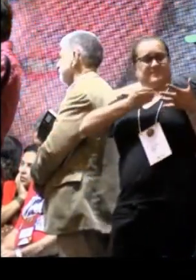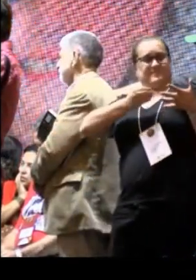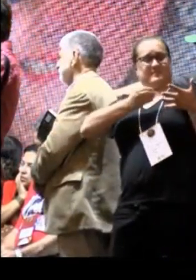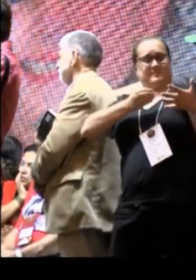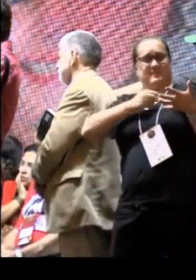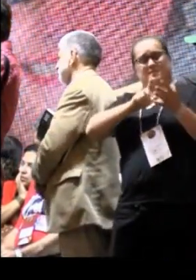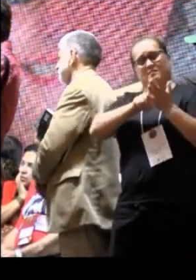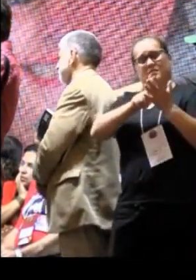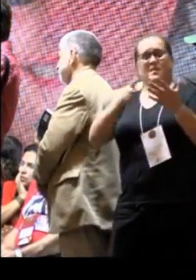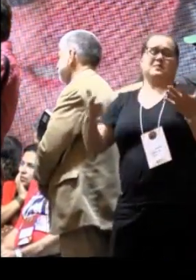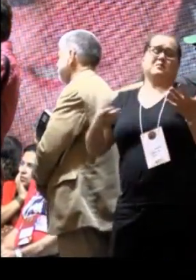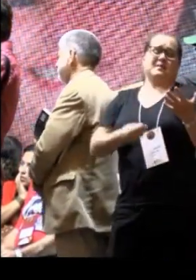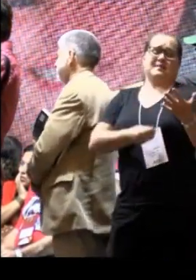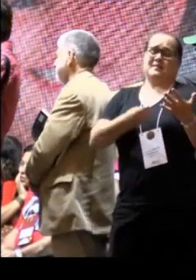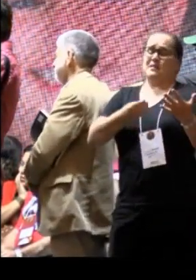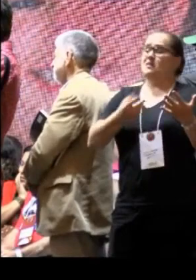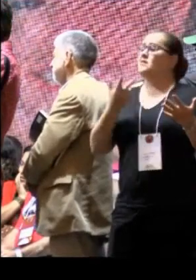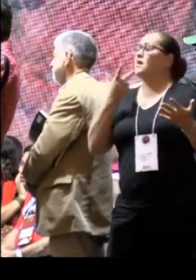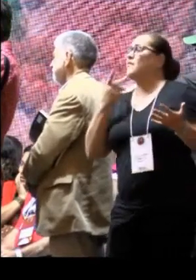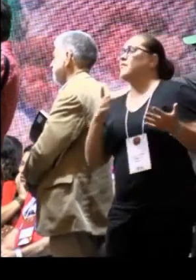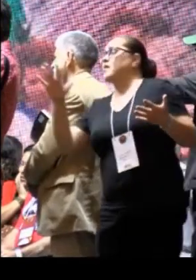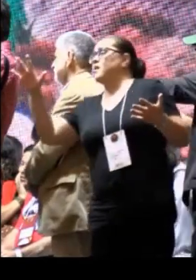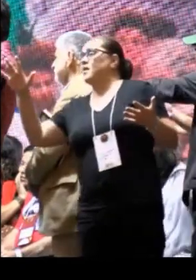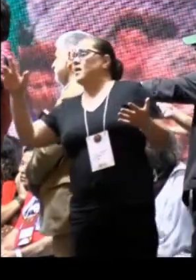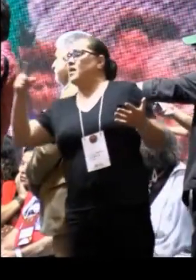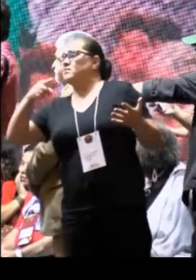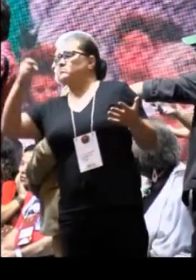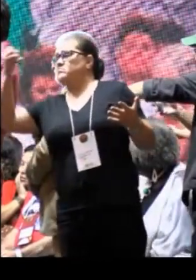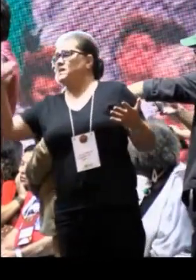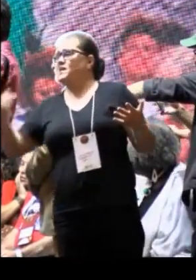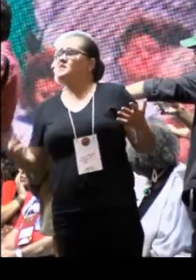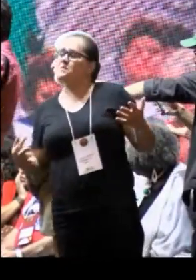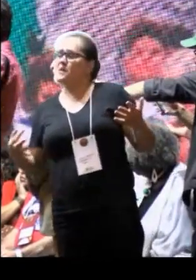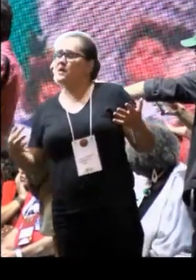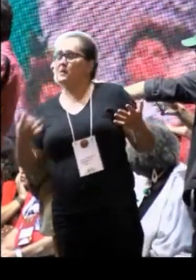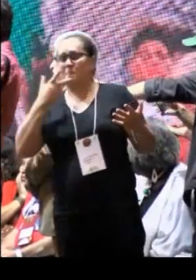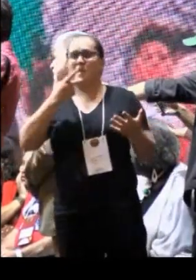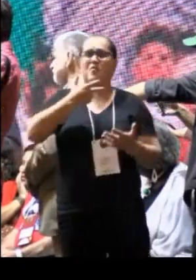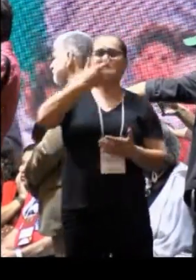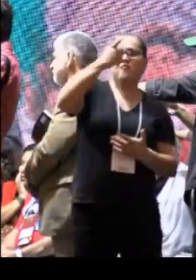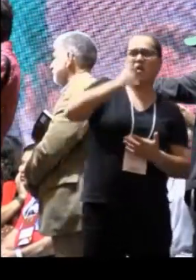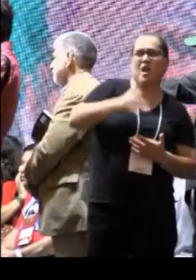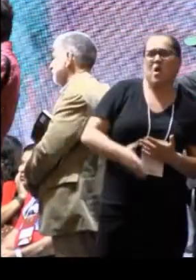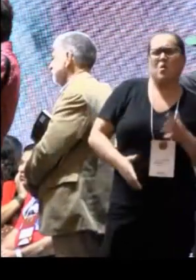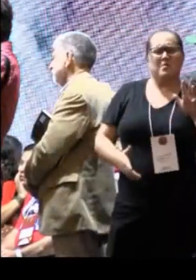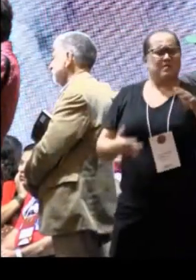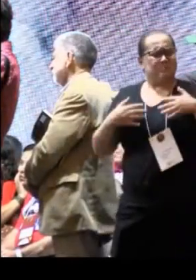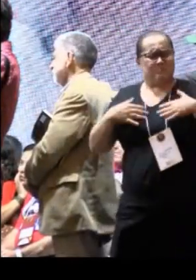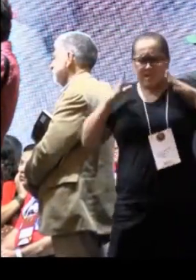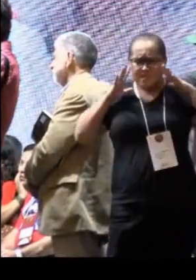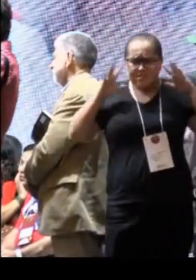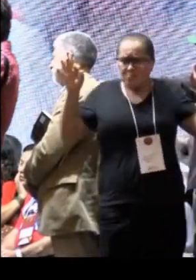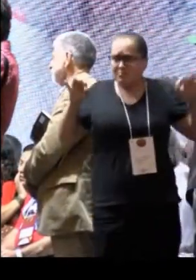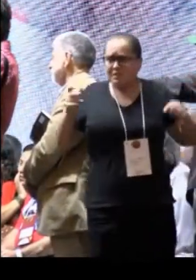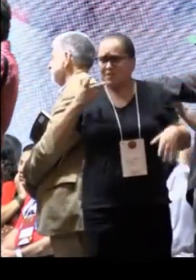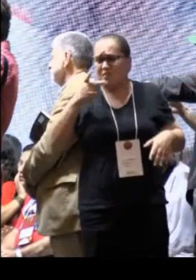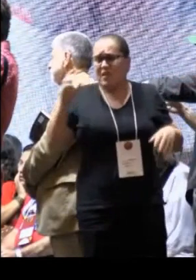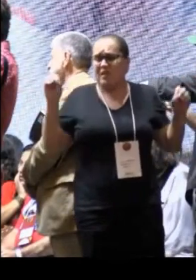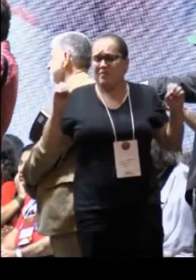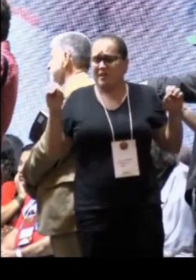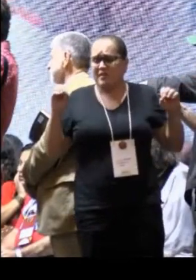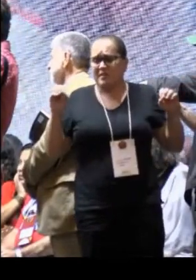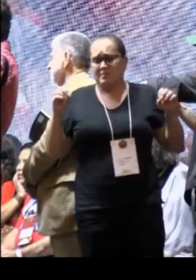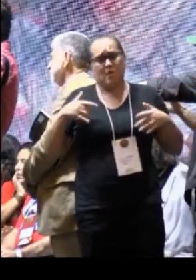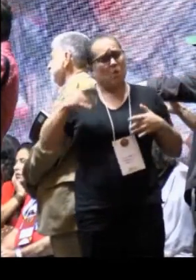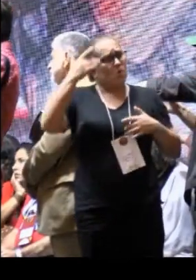toda hora eu ia dizer, não sei quem disse, sabe, uma fonte anônima disse, falou, eu não falava, então eu não sei